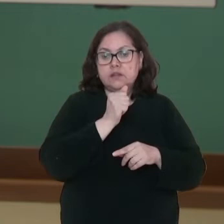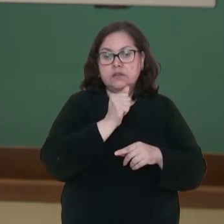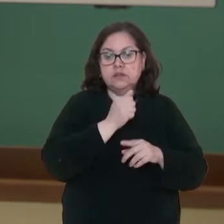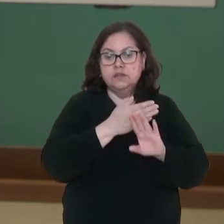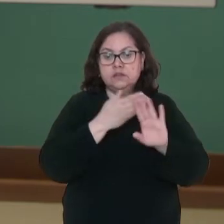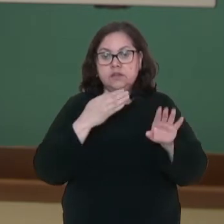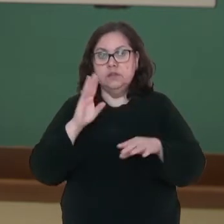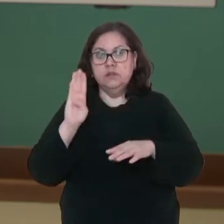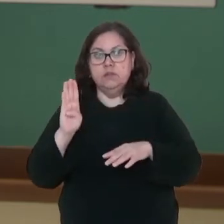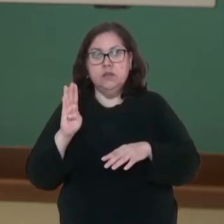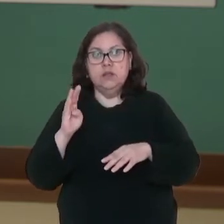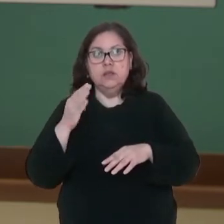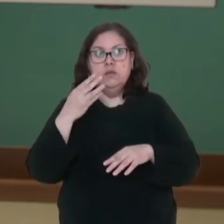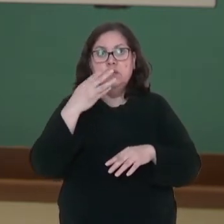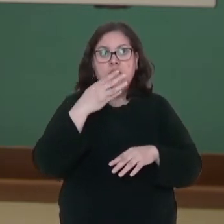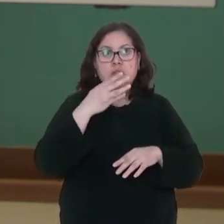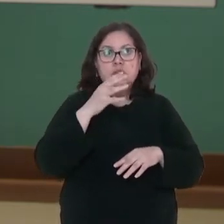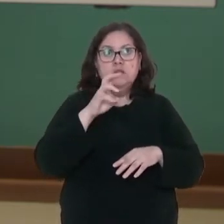45M. Beleza.